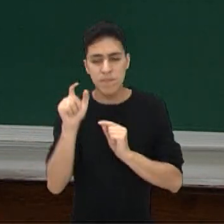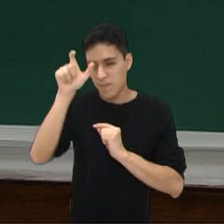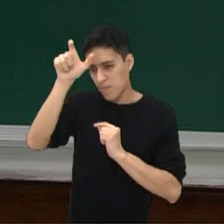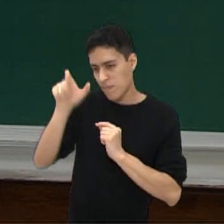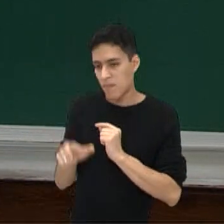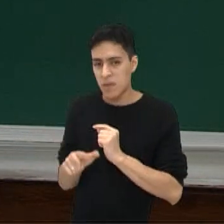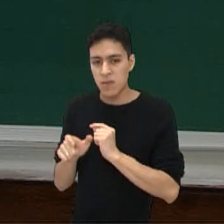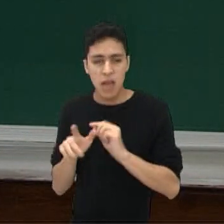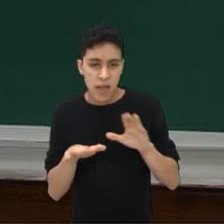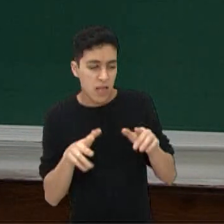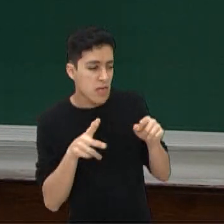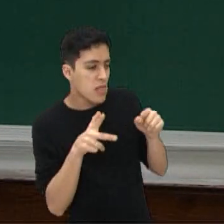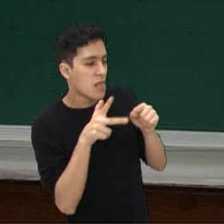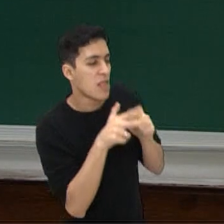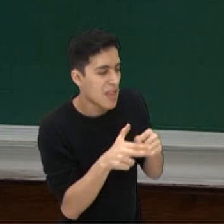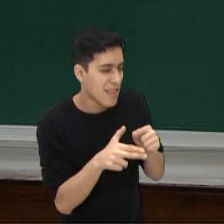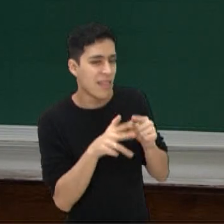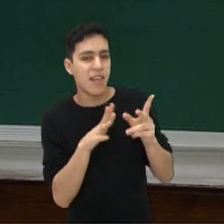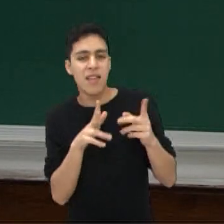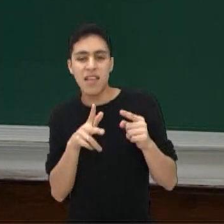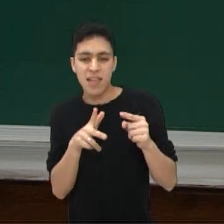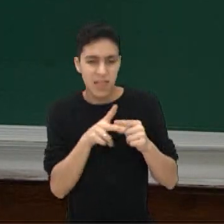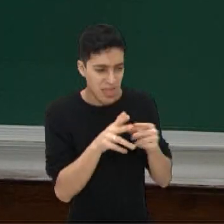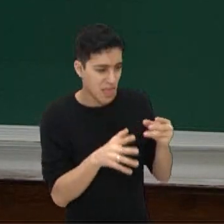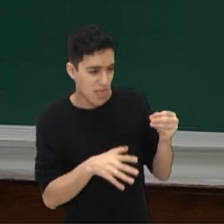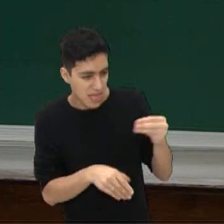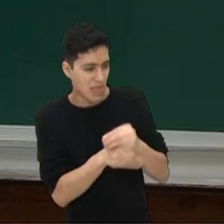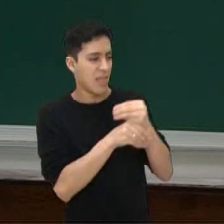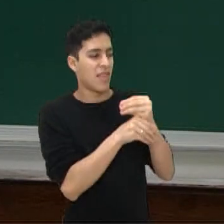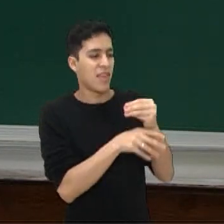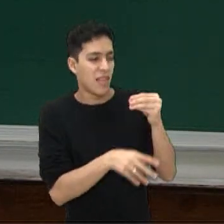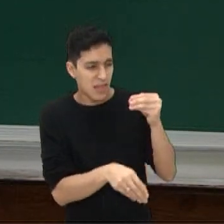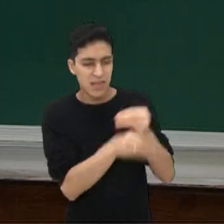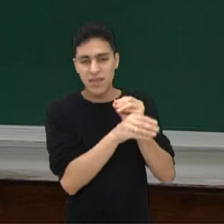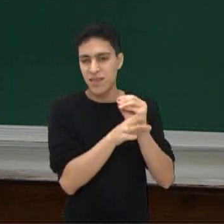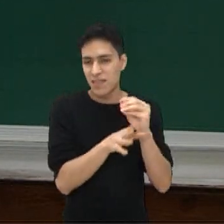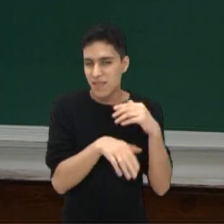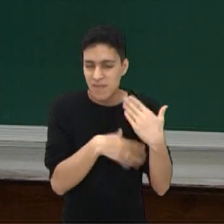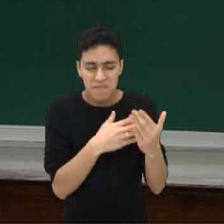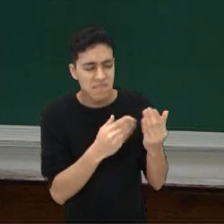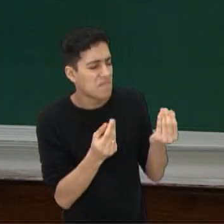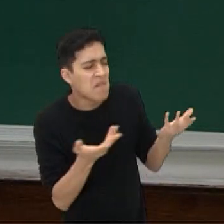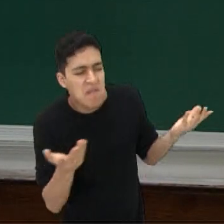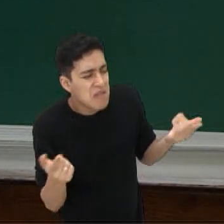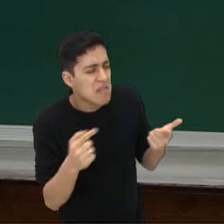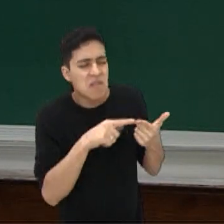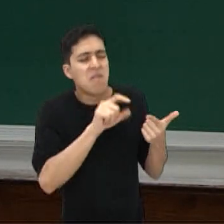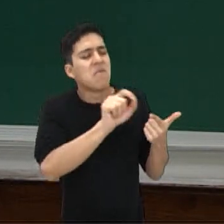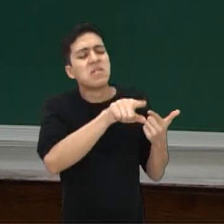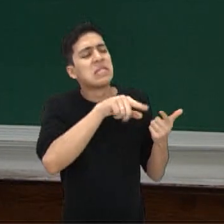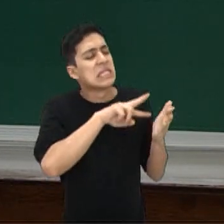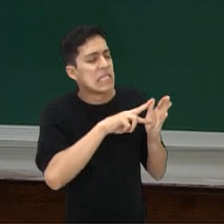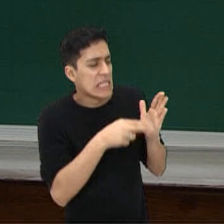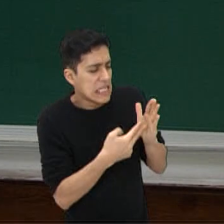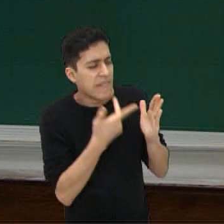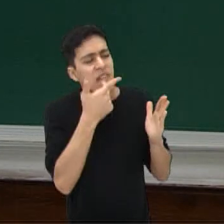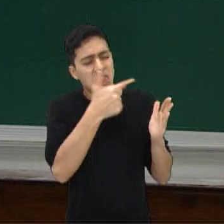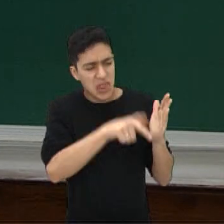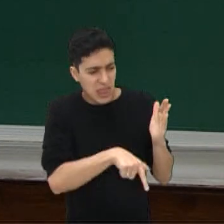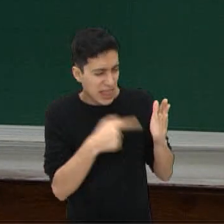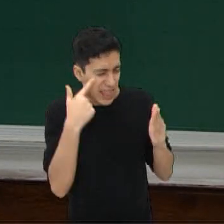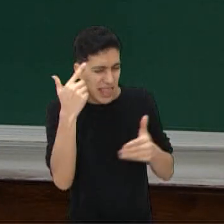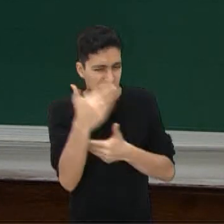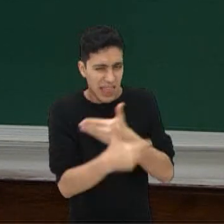entrevistador interrompe o entrevistado e faz perguntas no meio, tipo, como assim? O que você quis dizer com isso? Né?